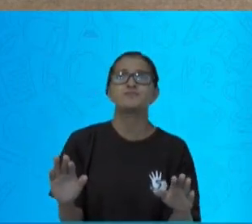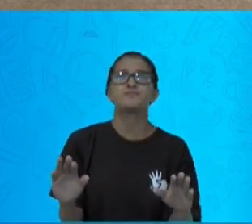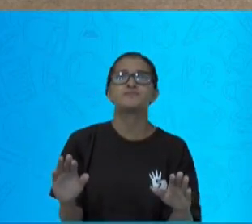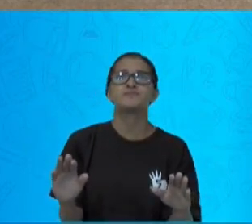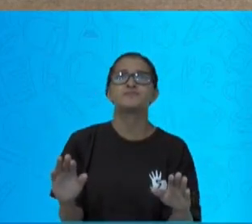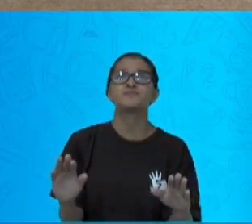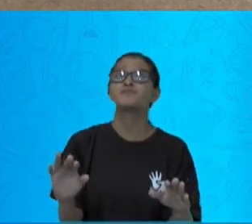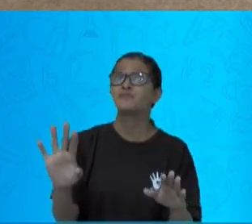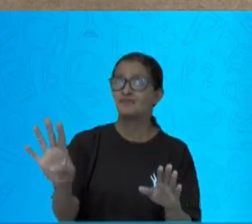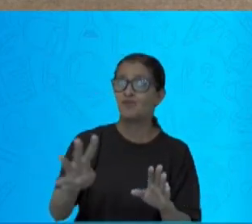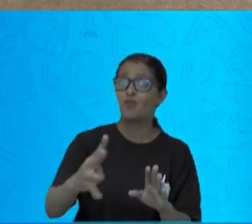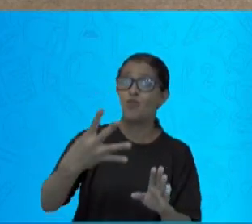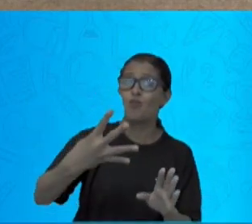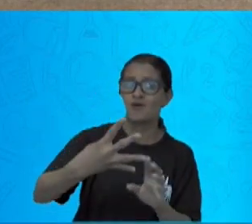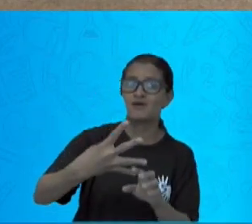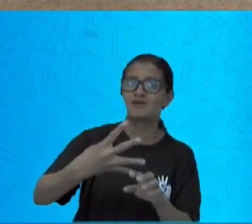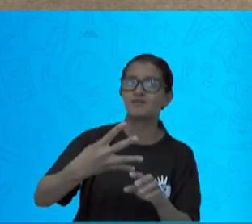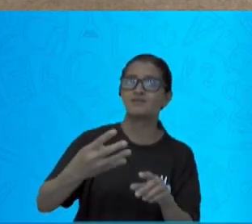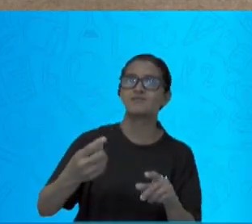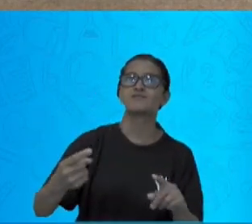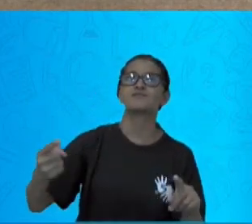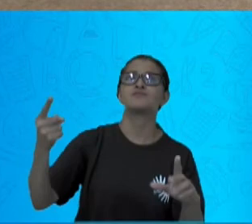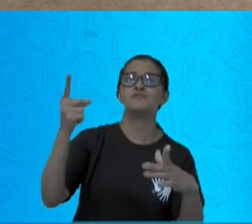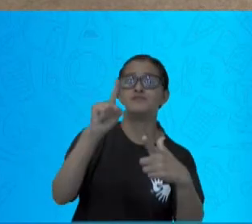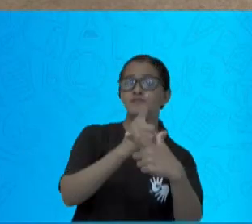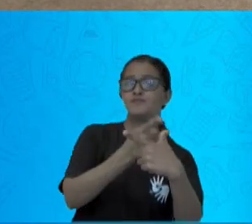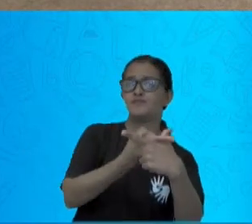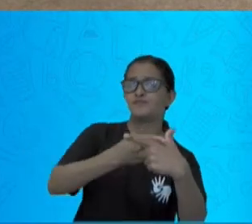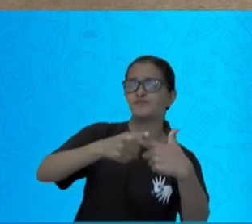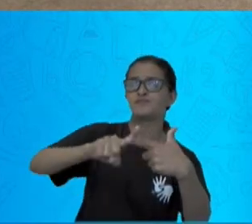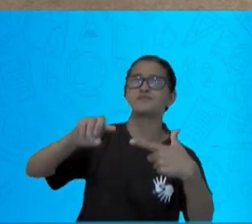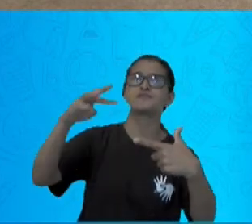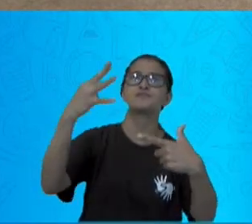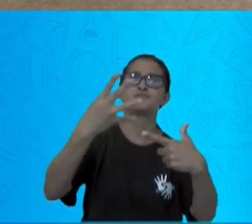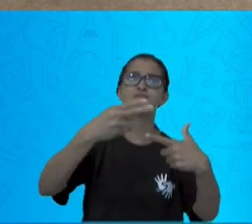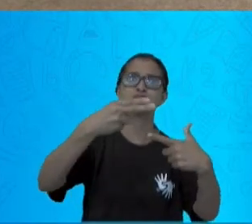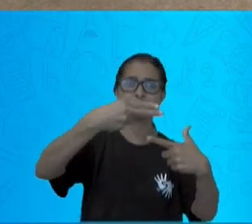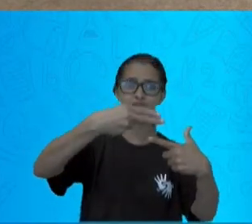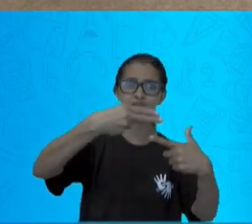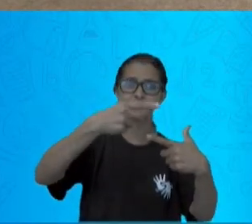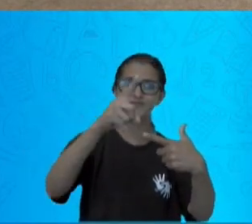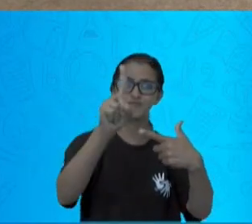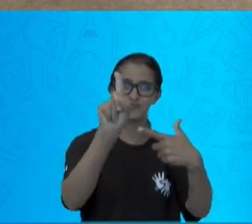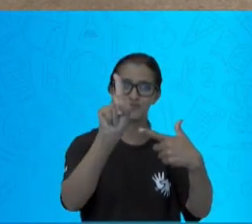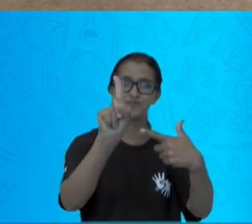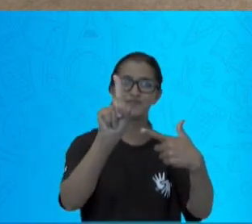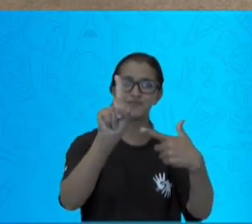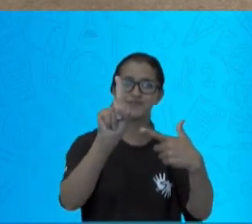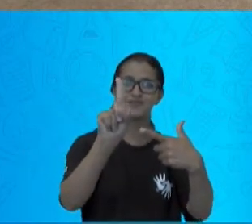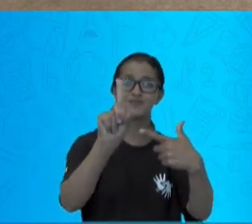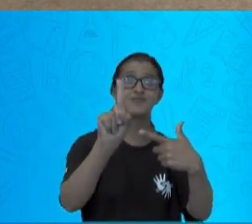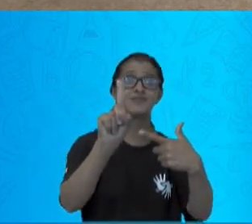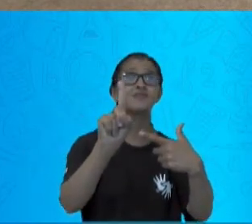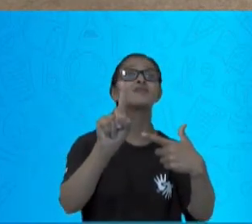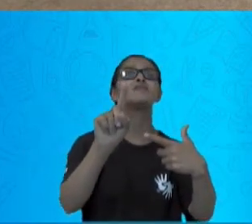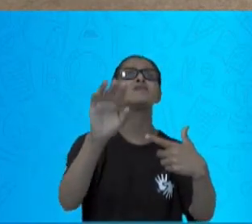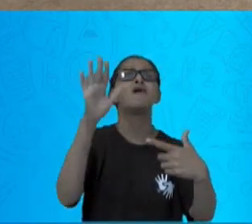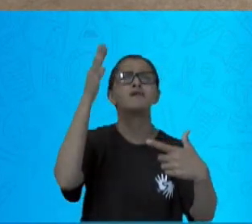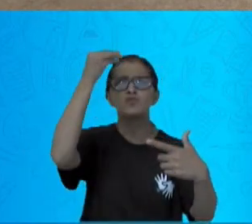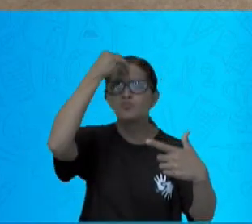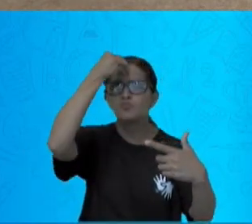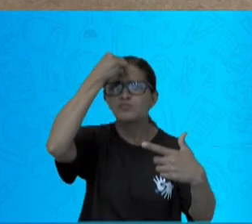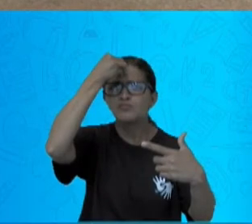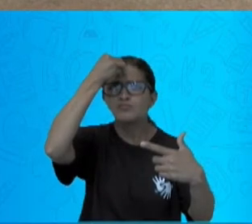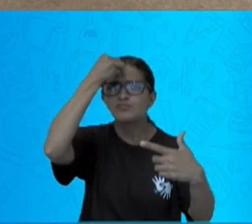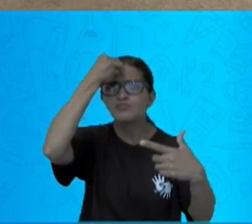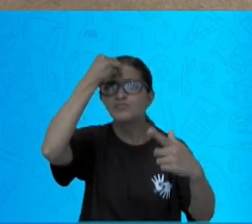4 dividido por 4 dá 1. O resultado dessa conta, 1, você guarda, por